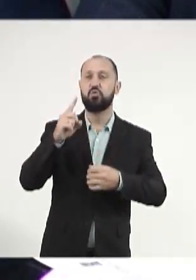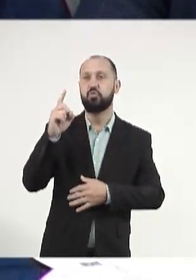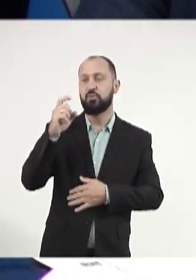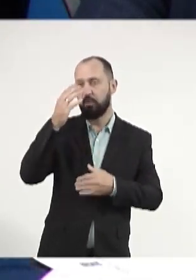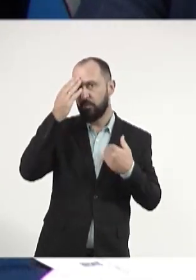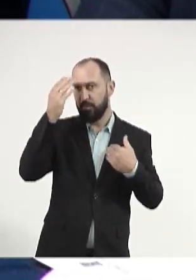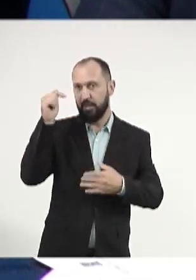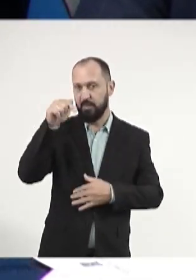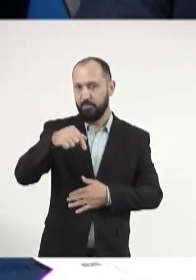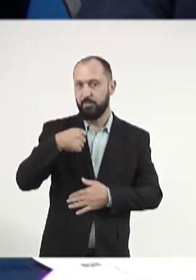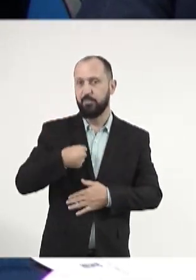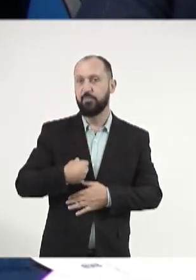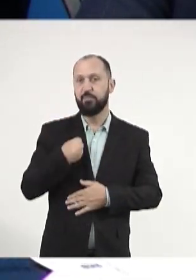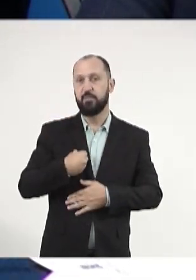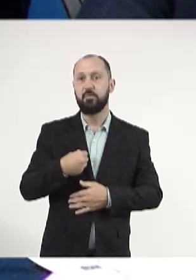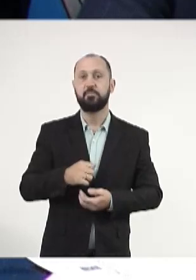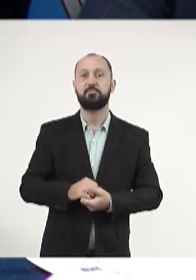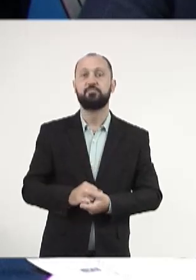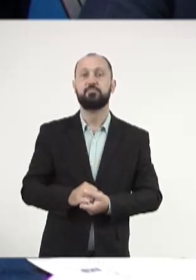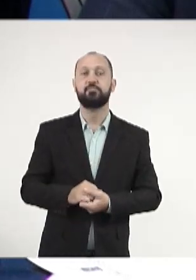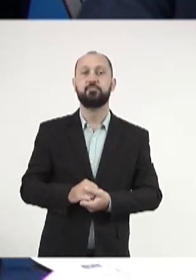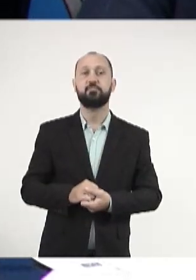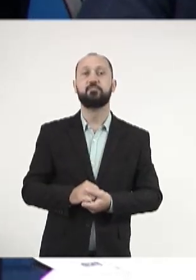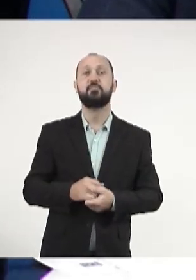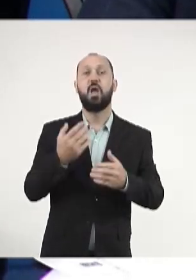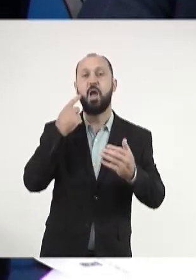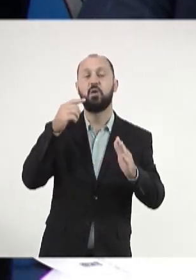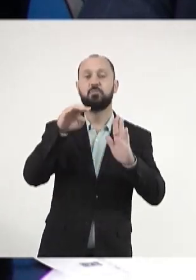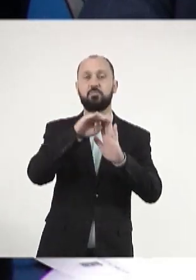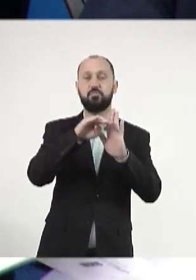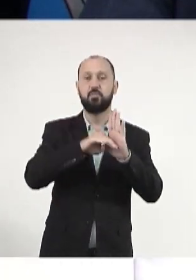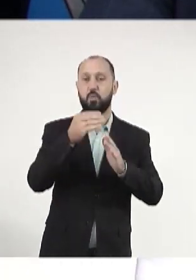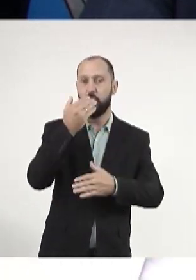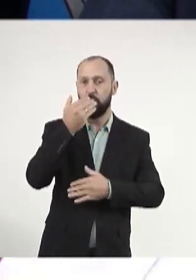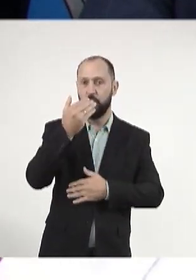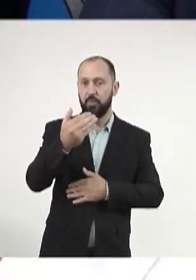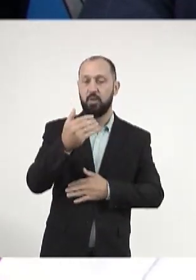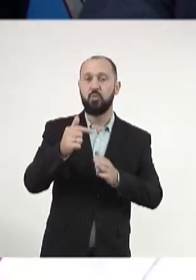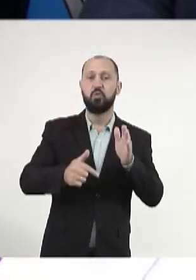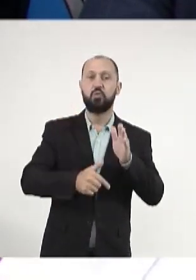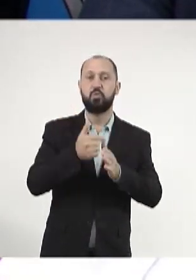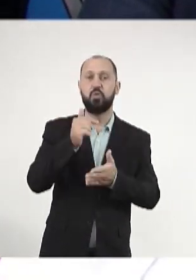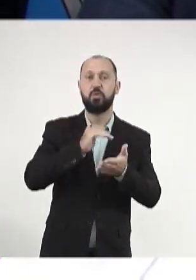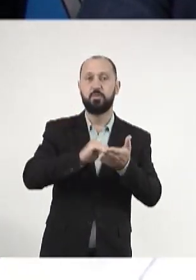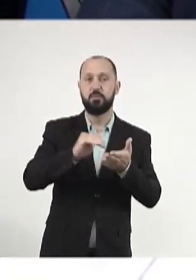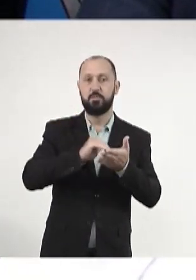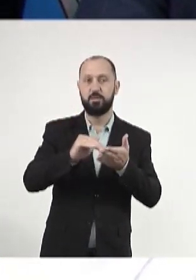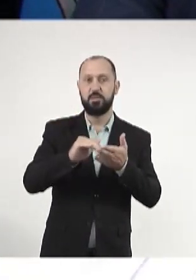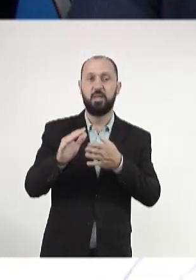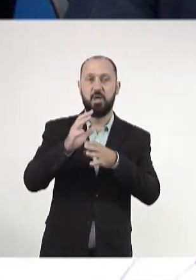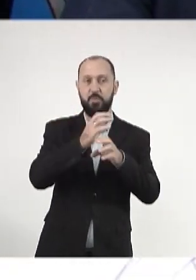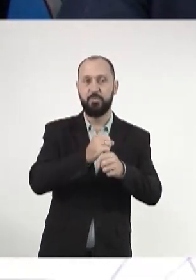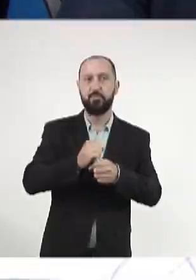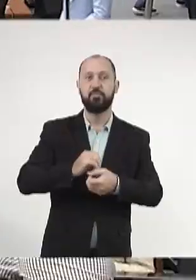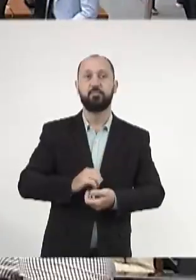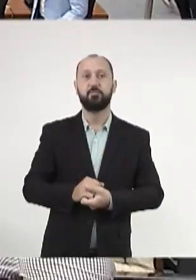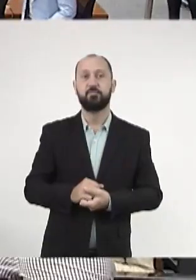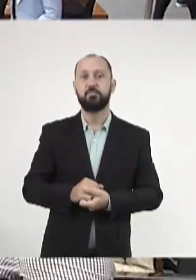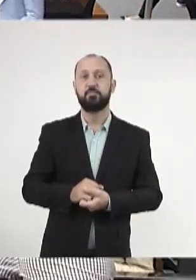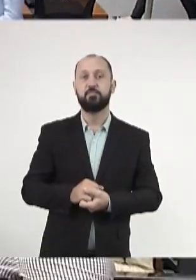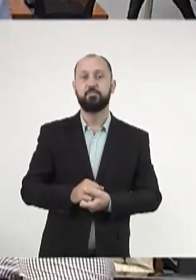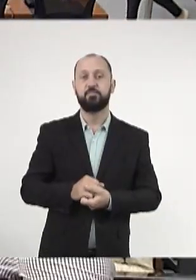Dourados. Obrigado pela presença na nossa casa. Passamos à ordem do dia. Eu solicito ao senhor segundo secretário quórum para deliberação.